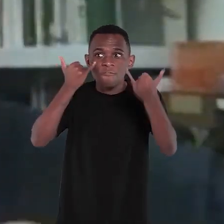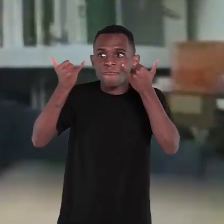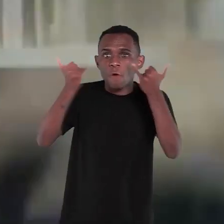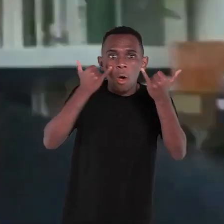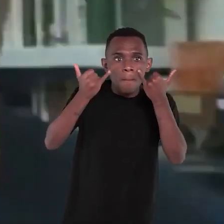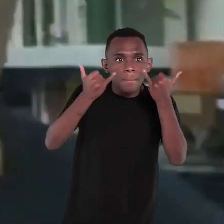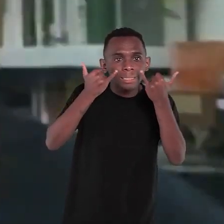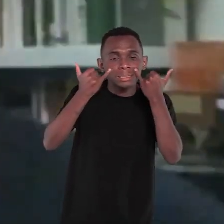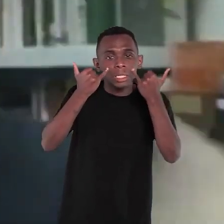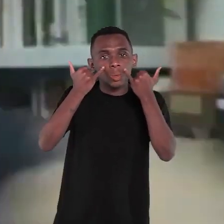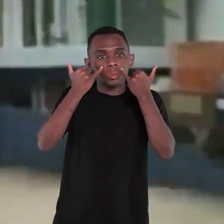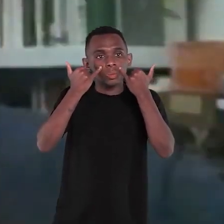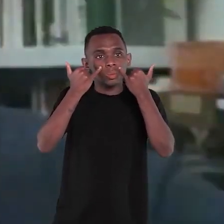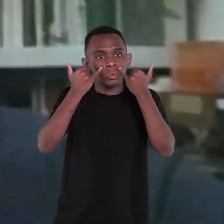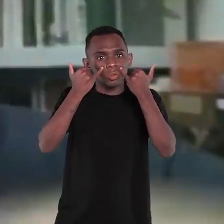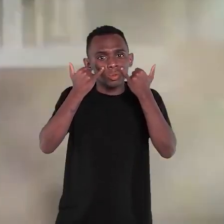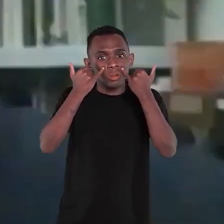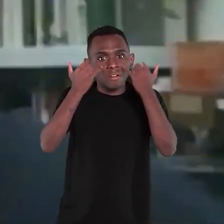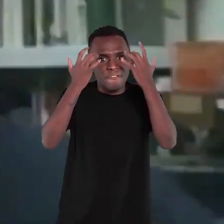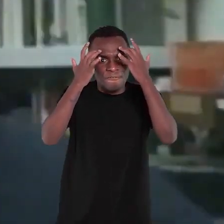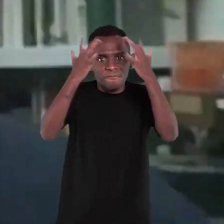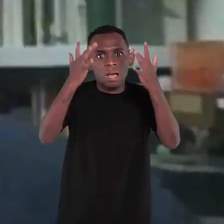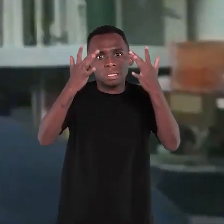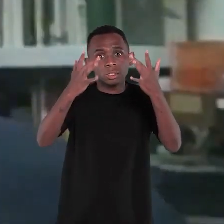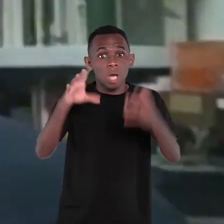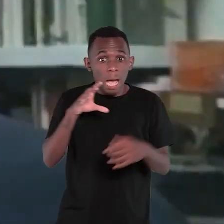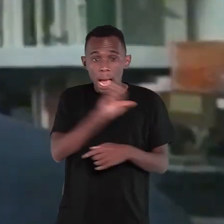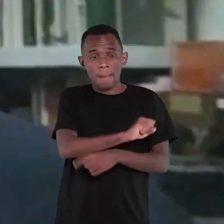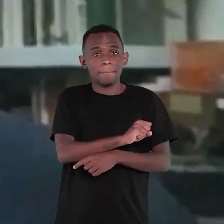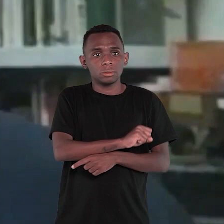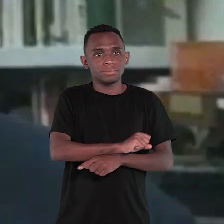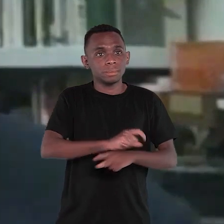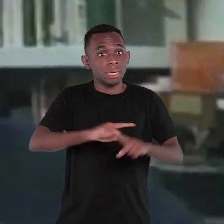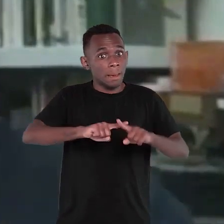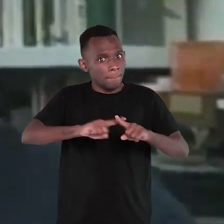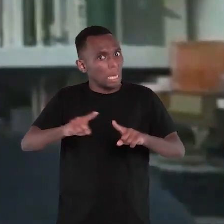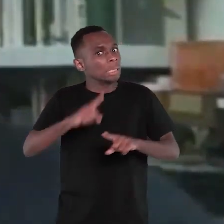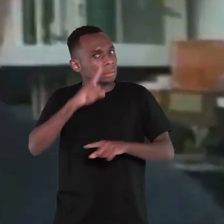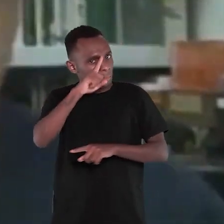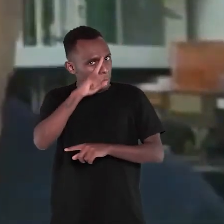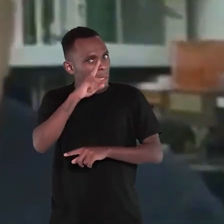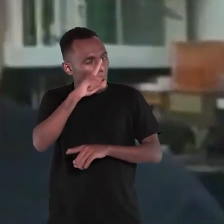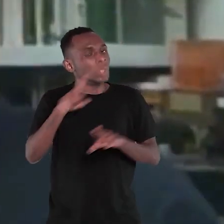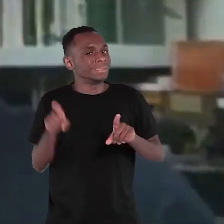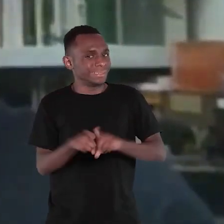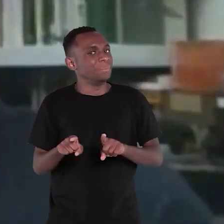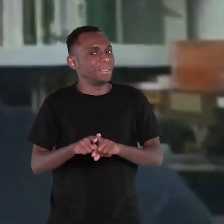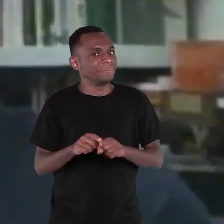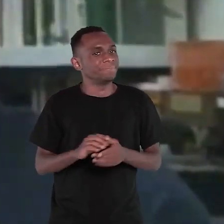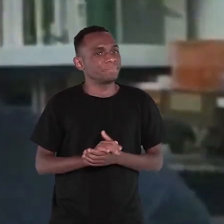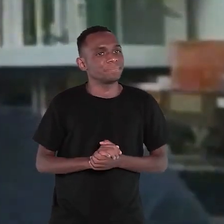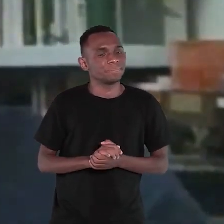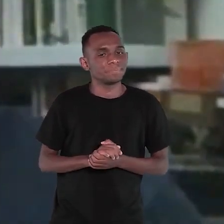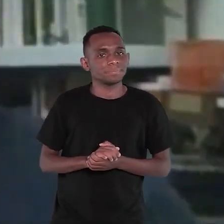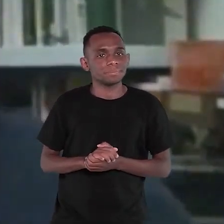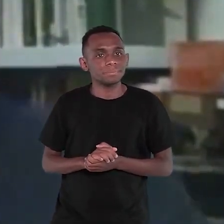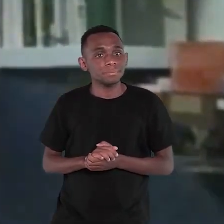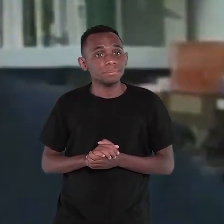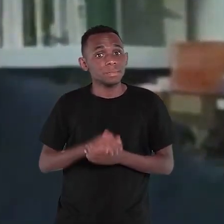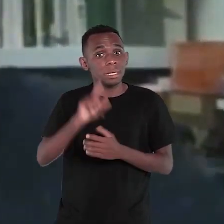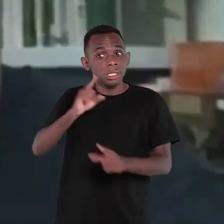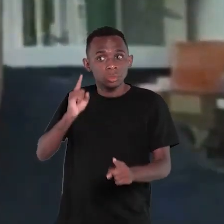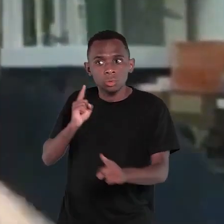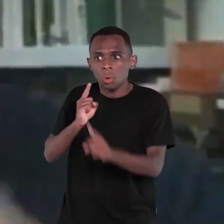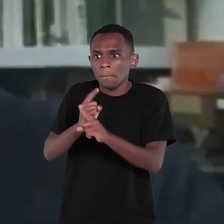de informação aparentemente tão farta, mas muito perigosa, né?